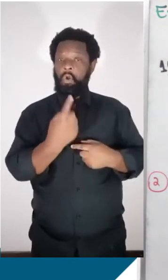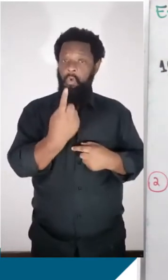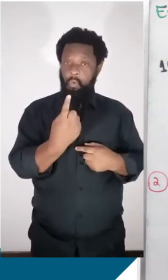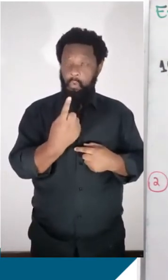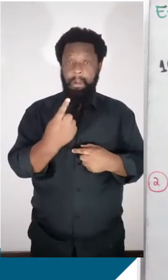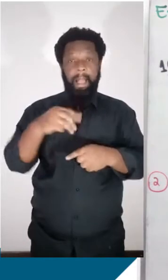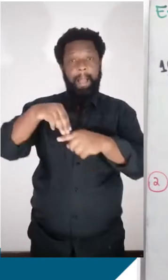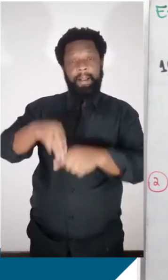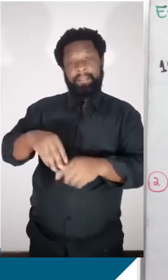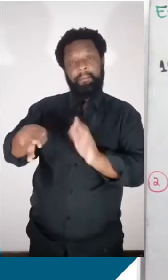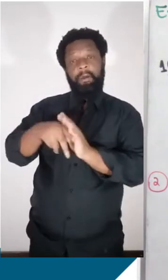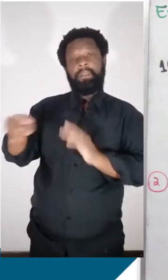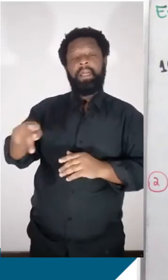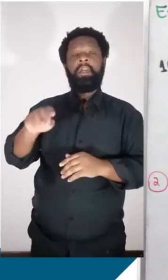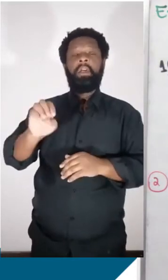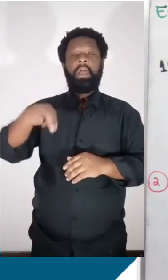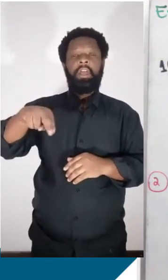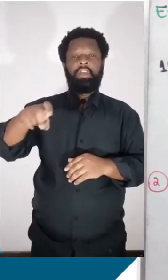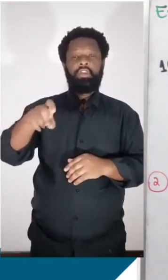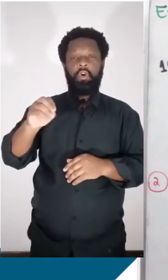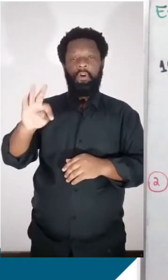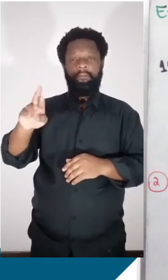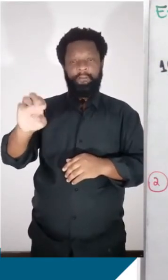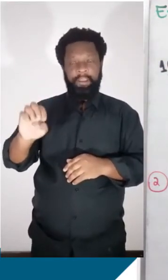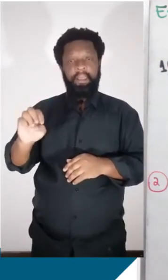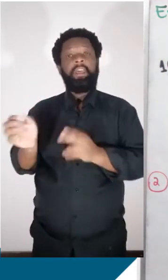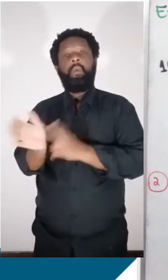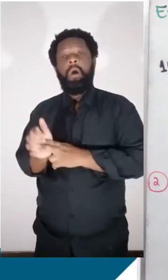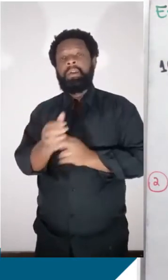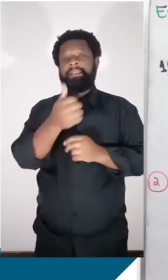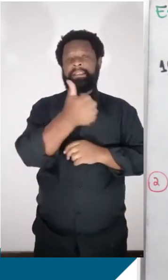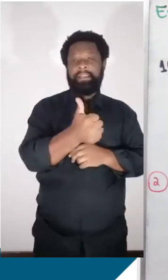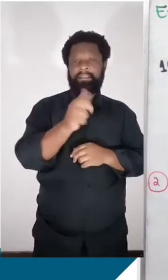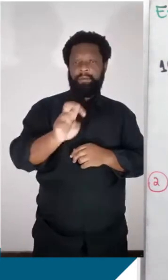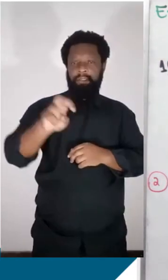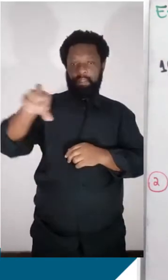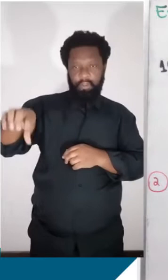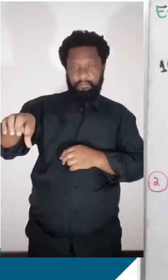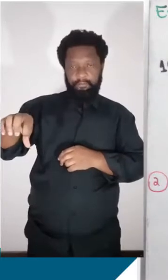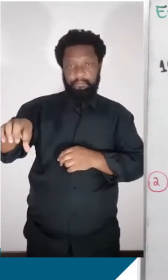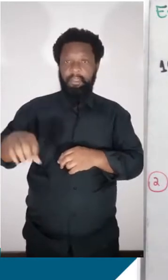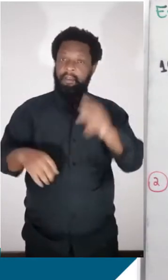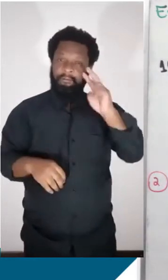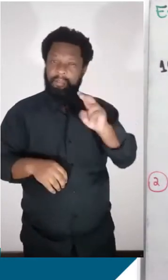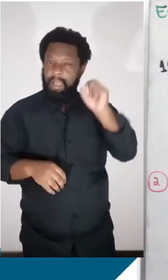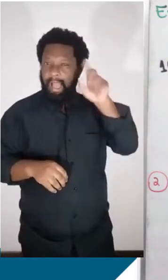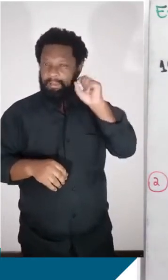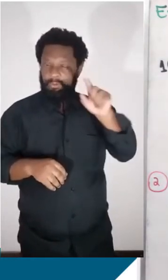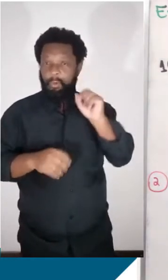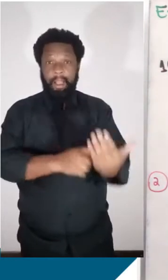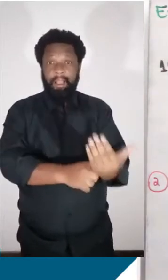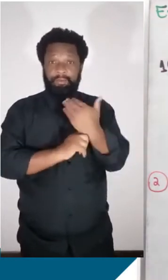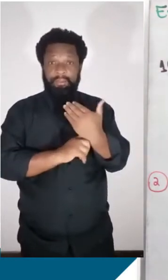mais uma vez a massa do enxofre, 32, que dá 159. Eu pego essa em azul só para